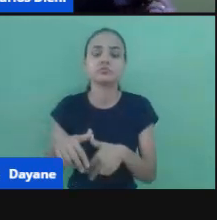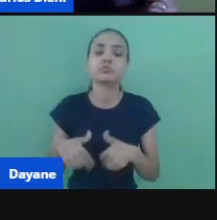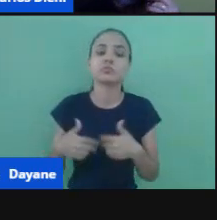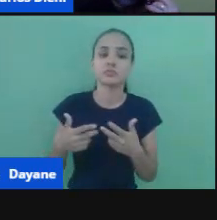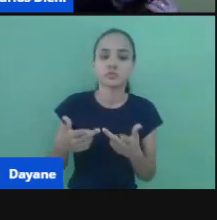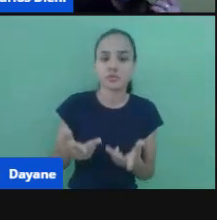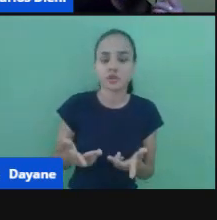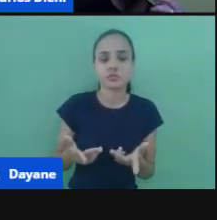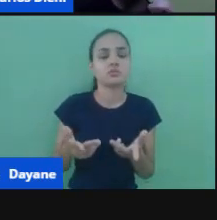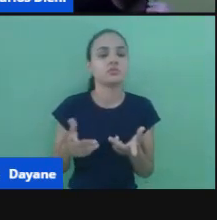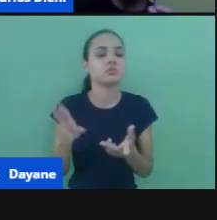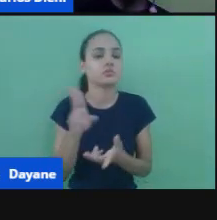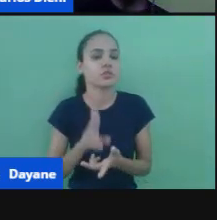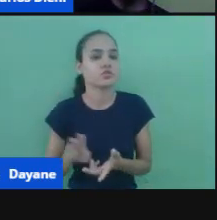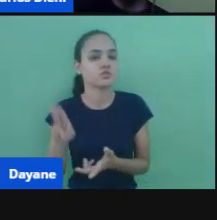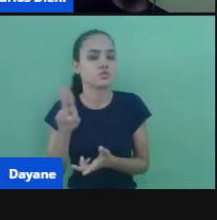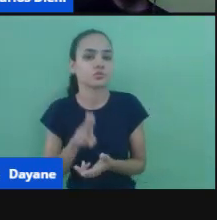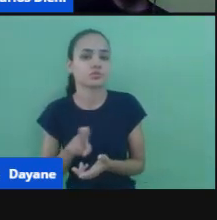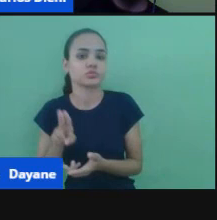Ali é um artifício que ele usou.